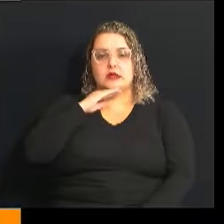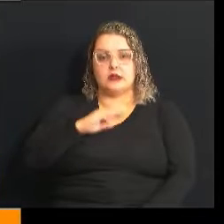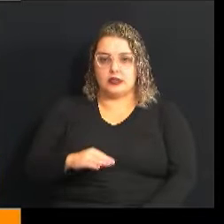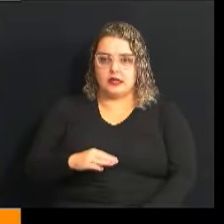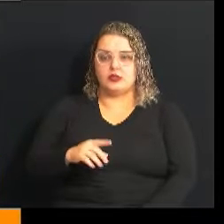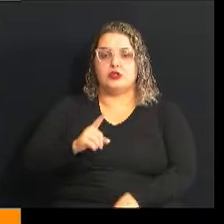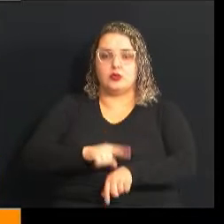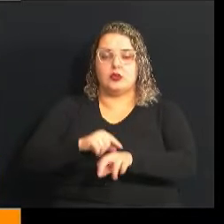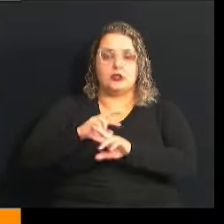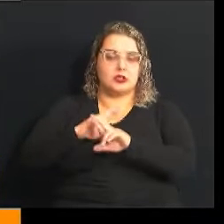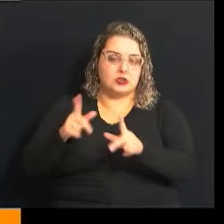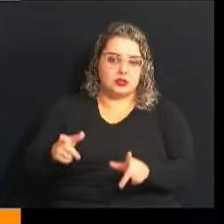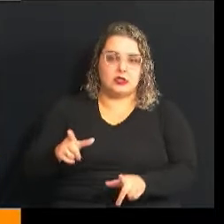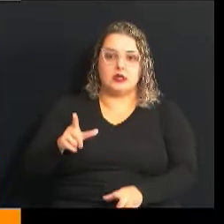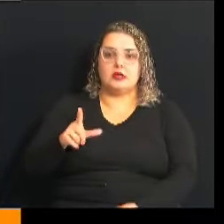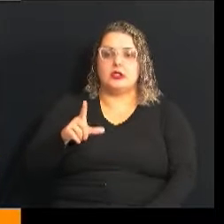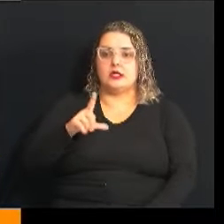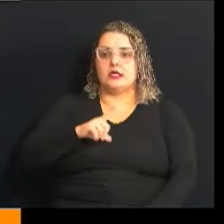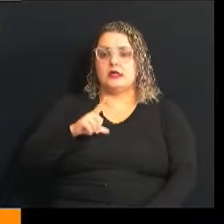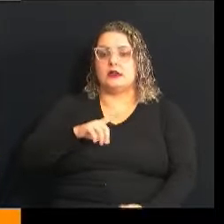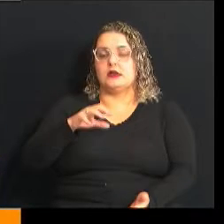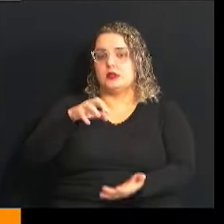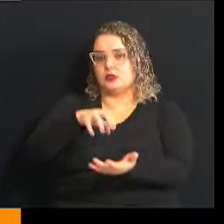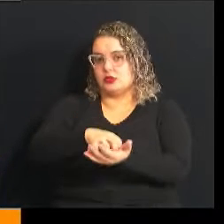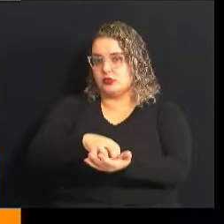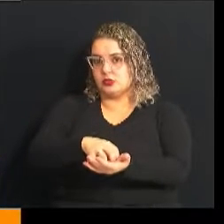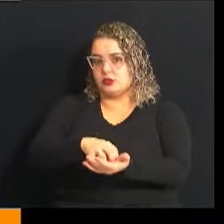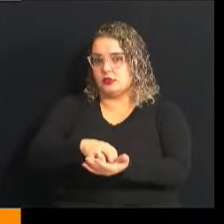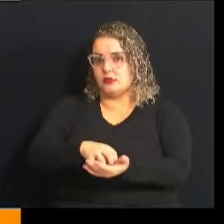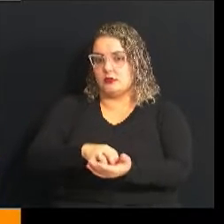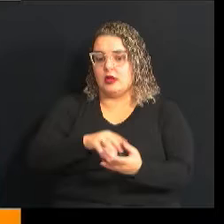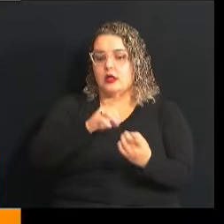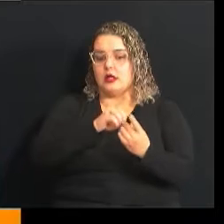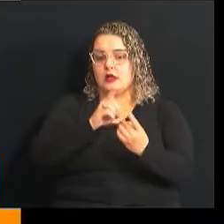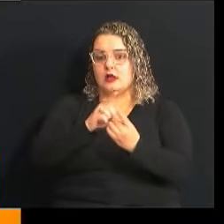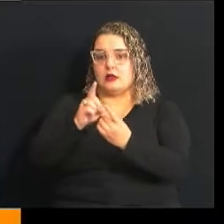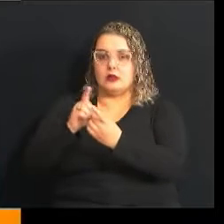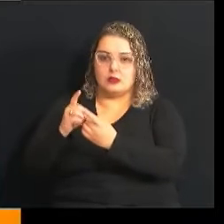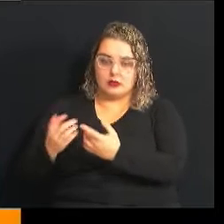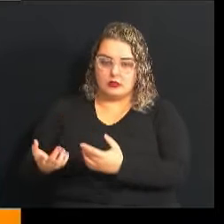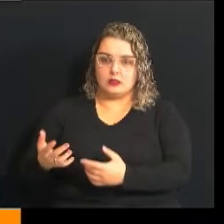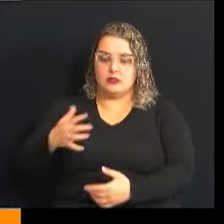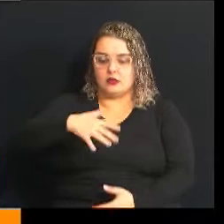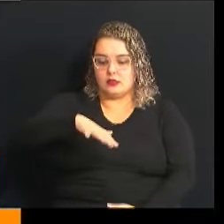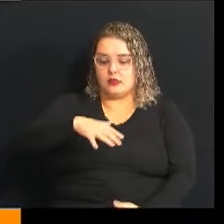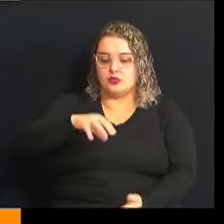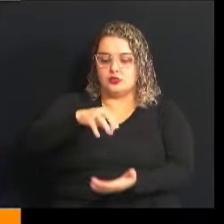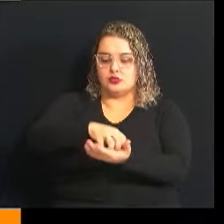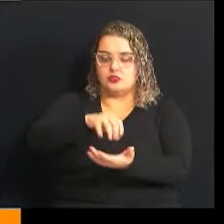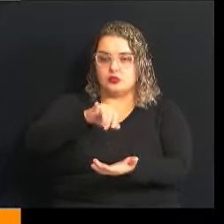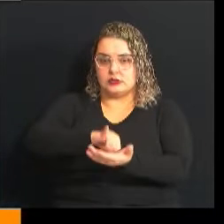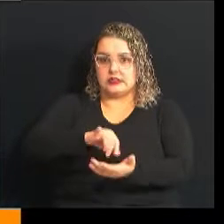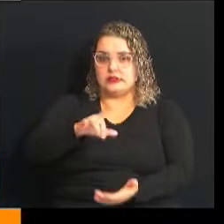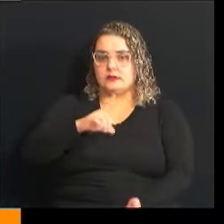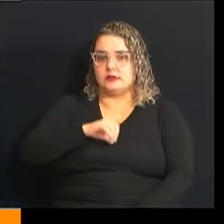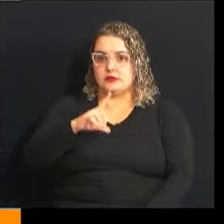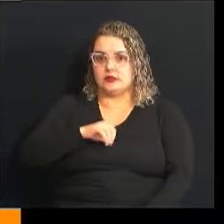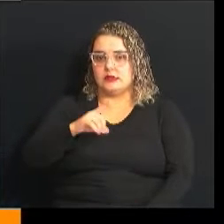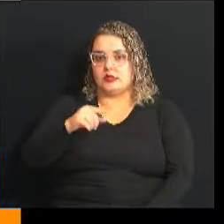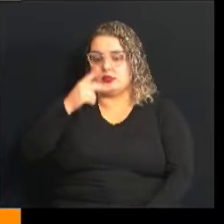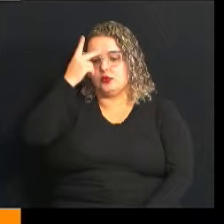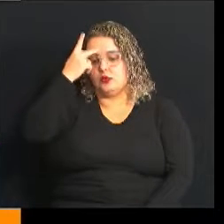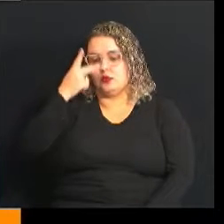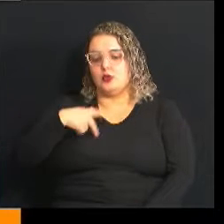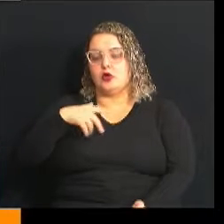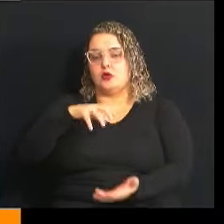aí, inclusive, no centro, pela alta demanda, a região do centro nós temos lá no próprio Centro de